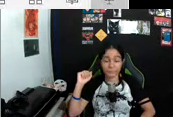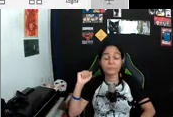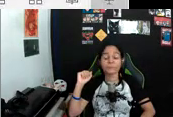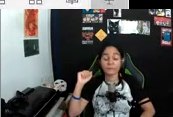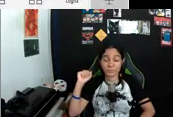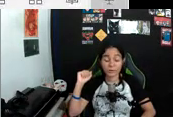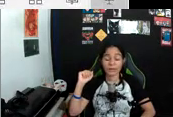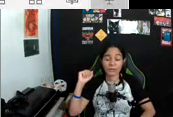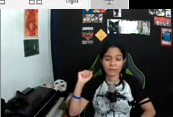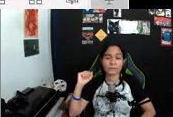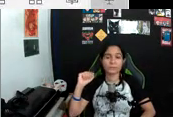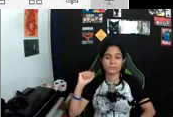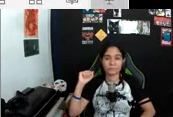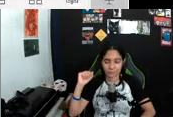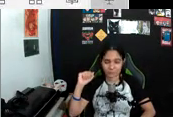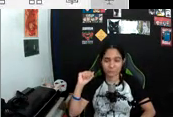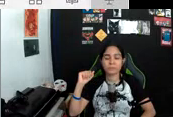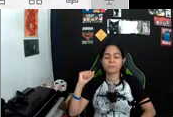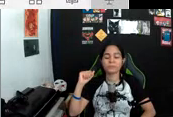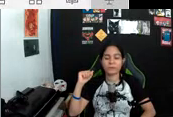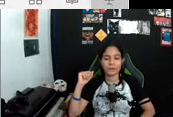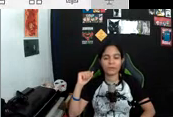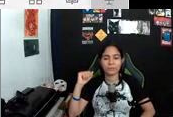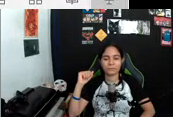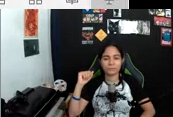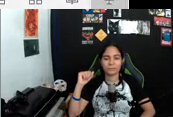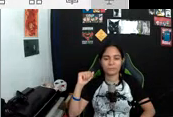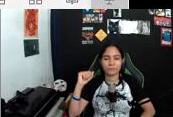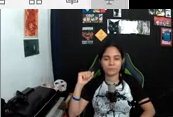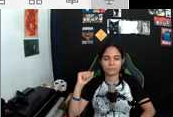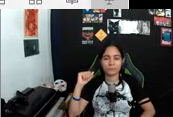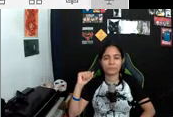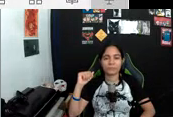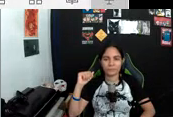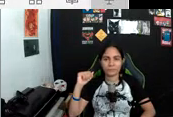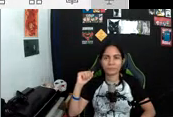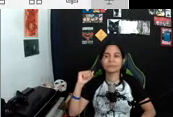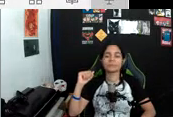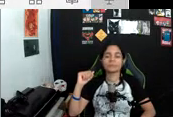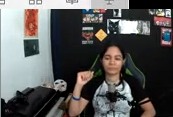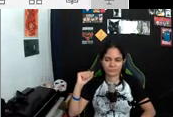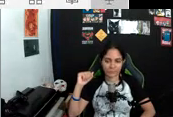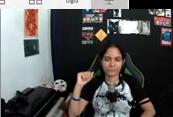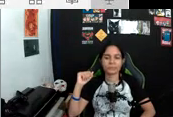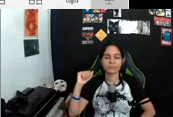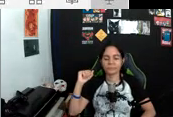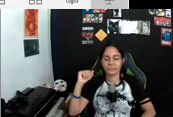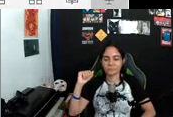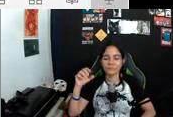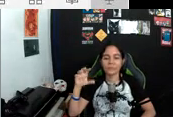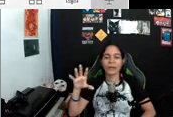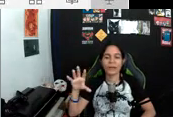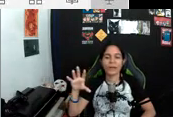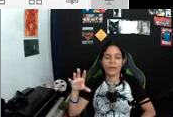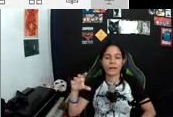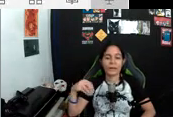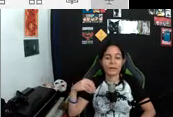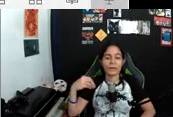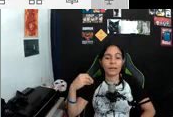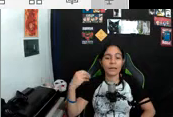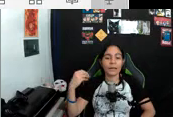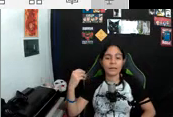reação, esboço para chegar a contar. É o medo. Será que a pessoa vai acreditar em mim? Será que a pessoa vai